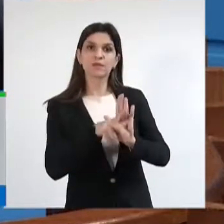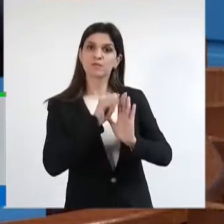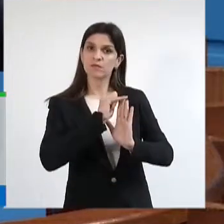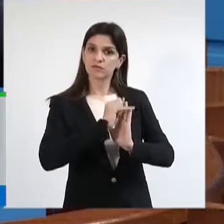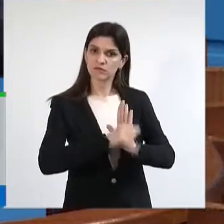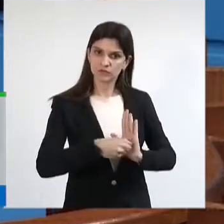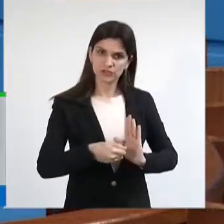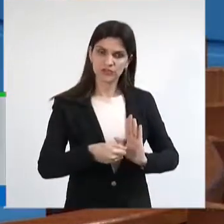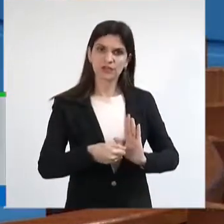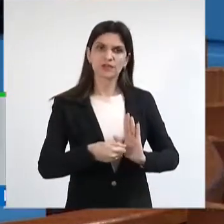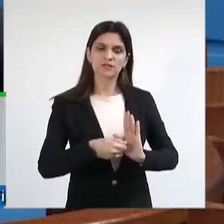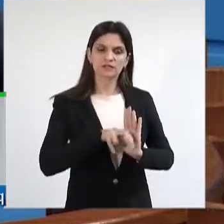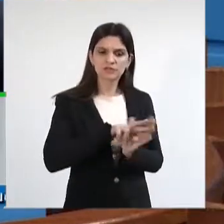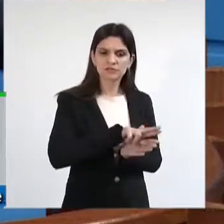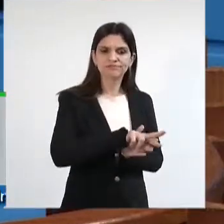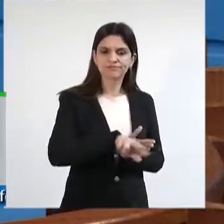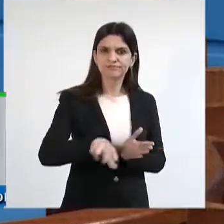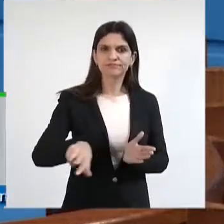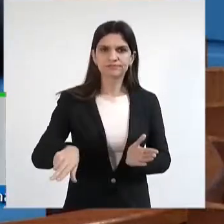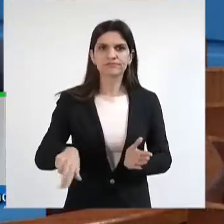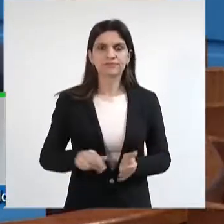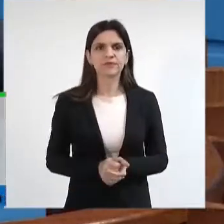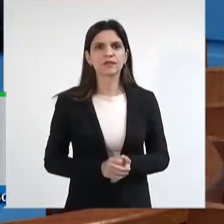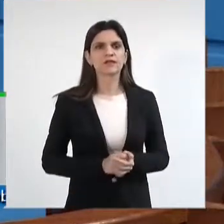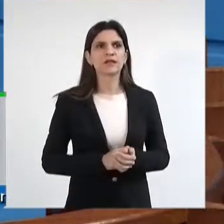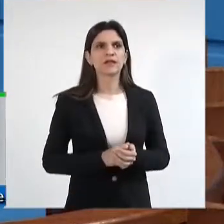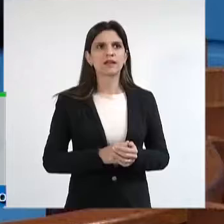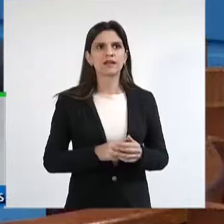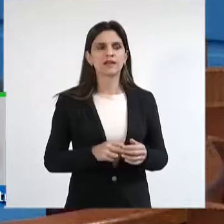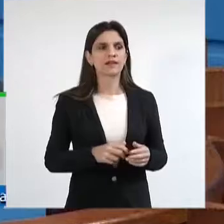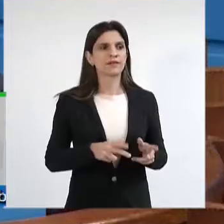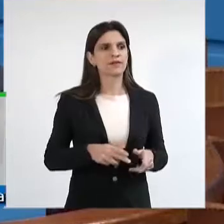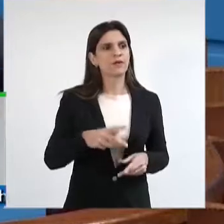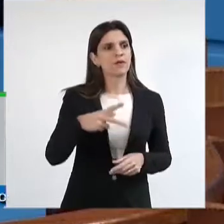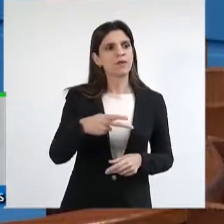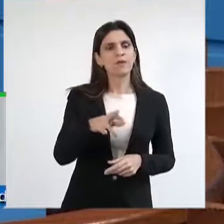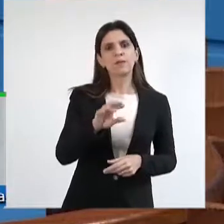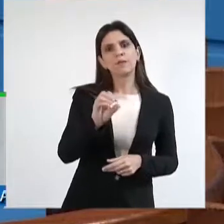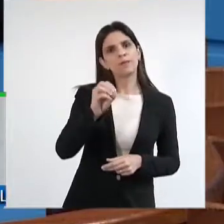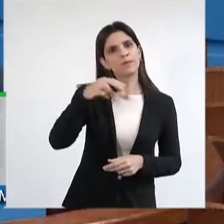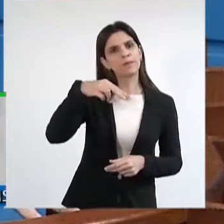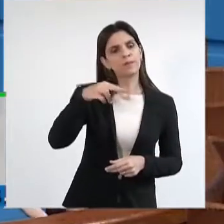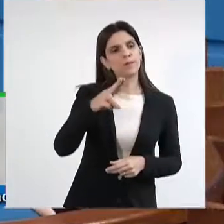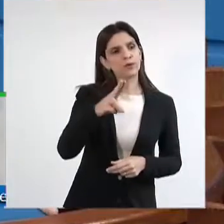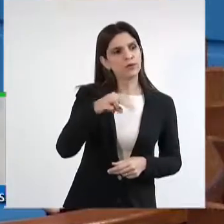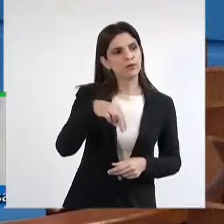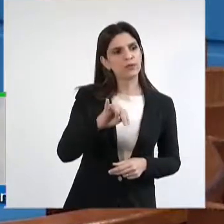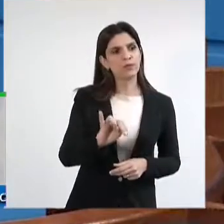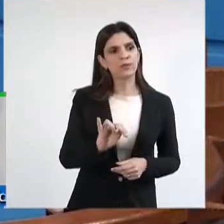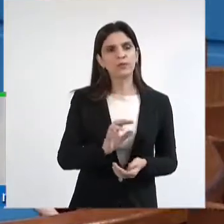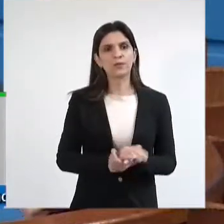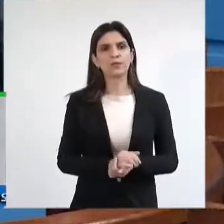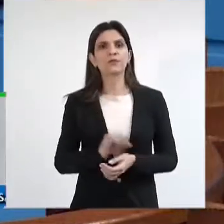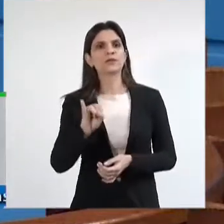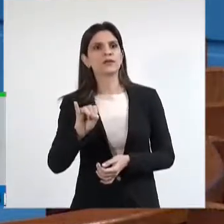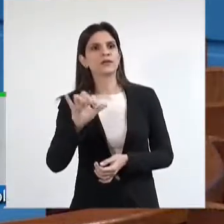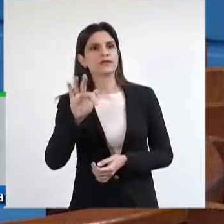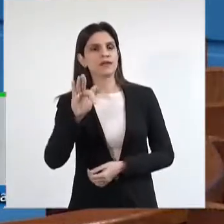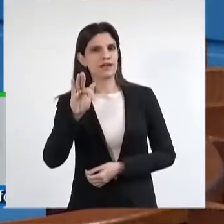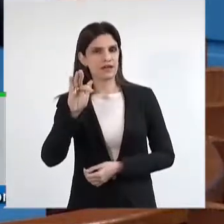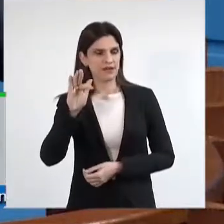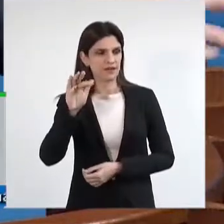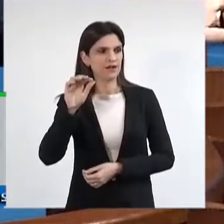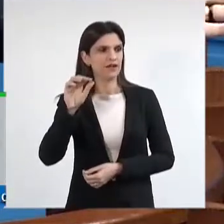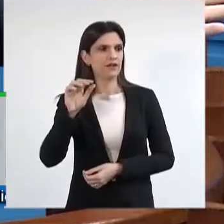como o PT tinha ProUni, FIES, Ciências Sem Fronteira, Instituto Federal de Educação